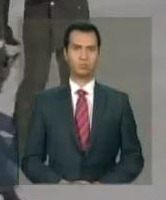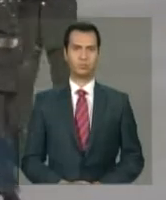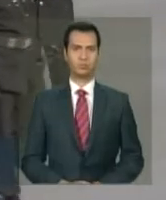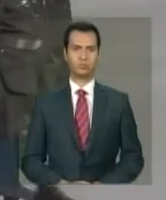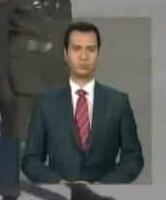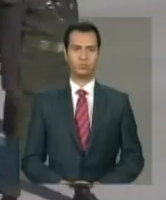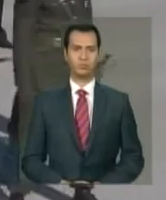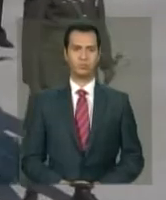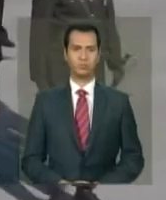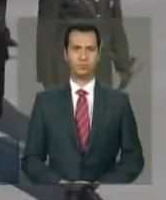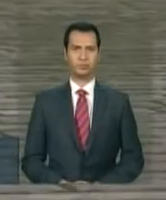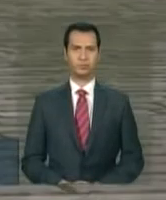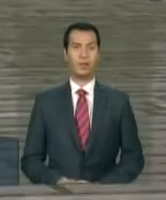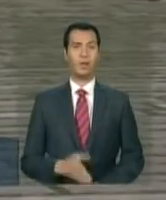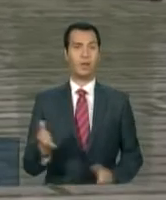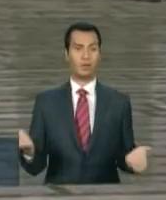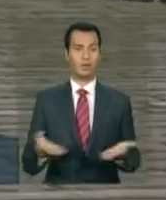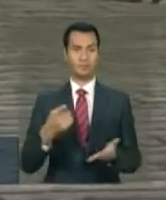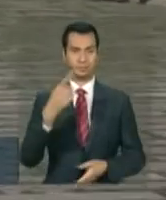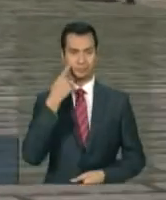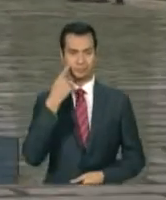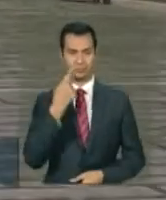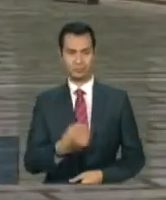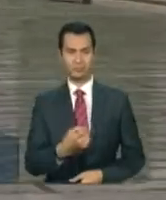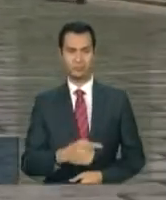Bom, você está vendo aí as imagens